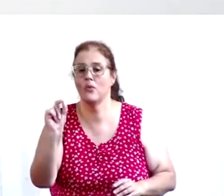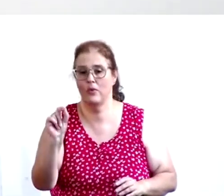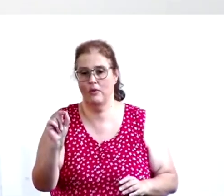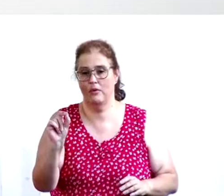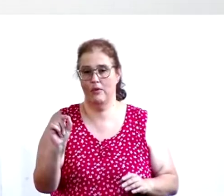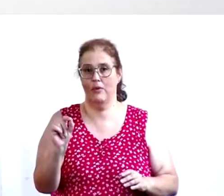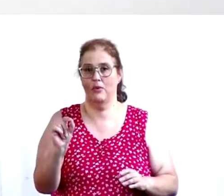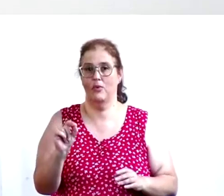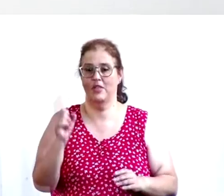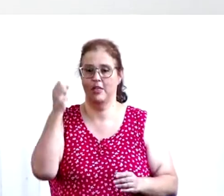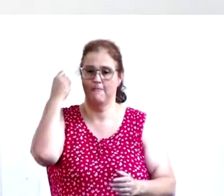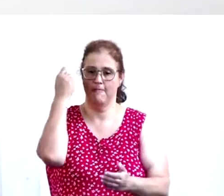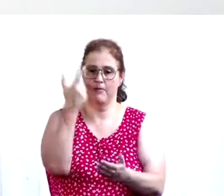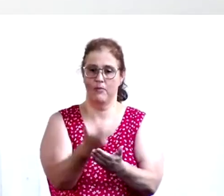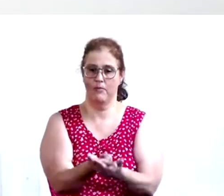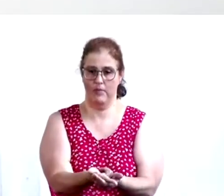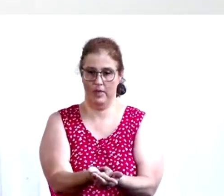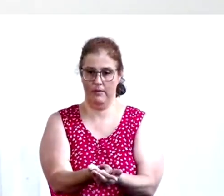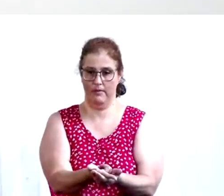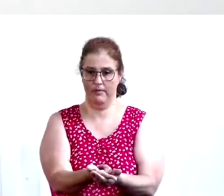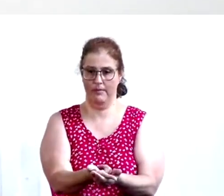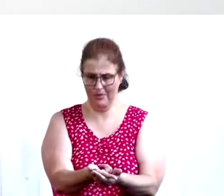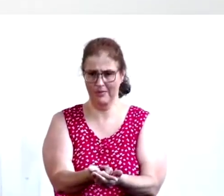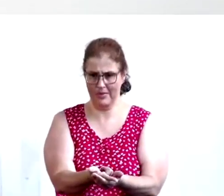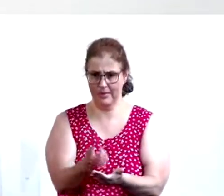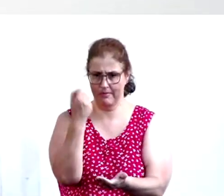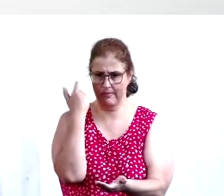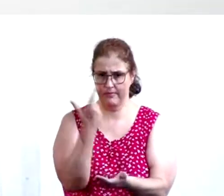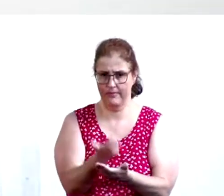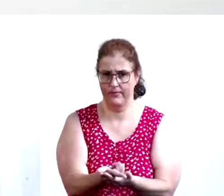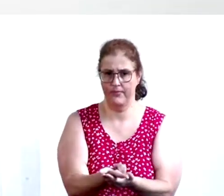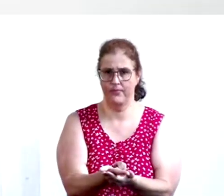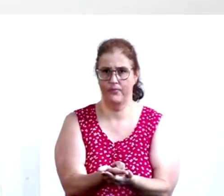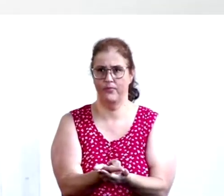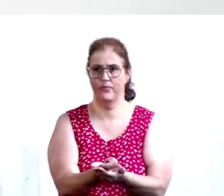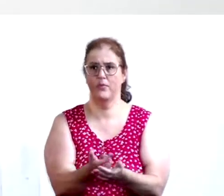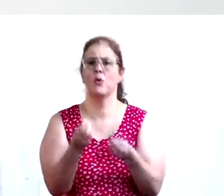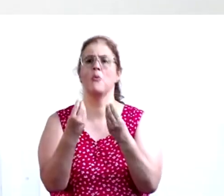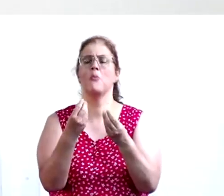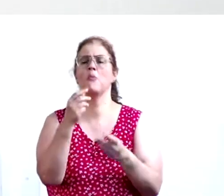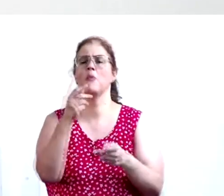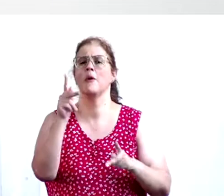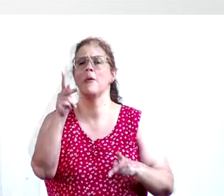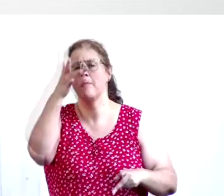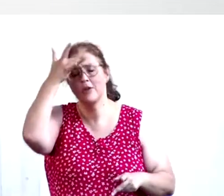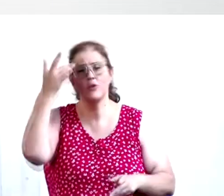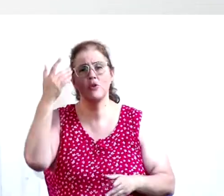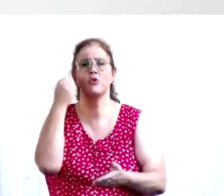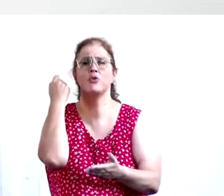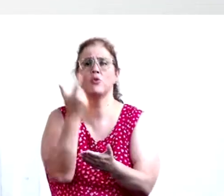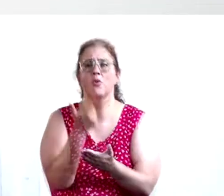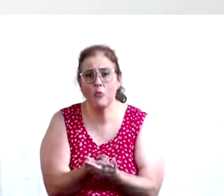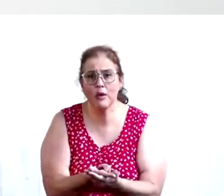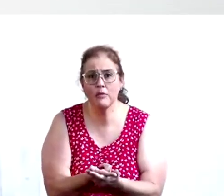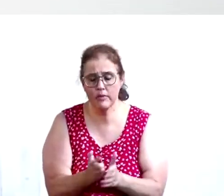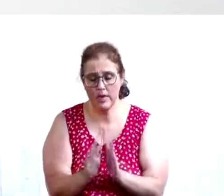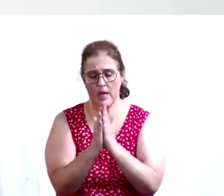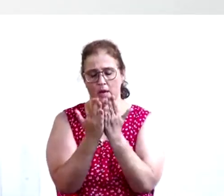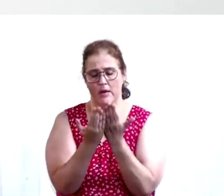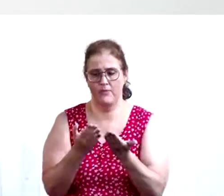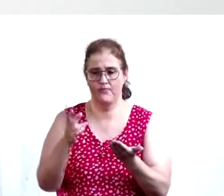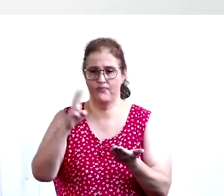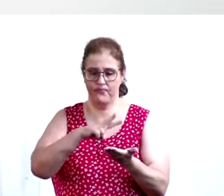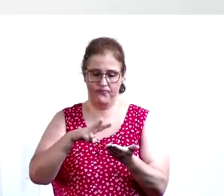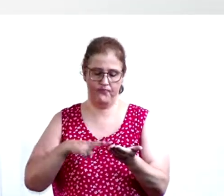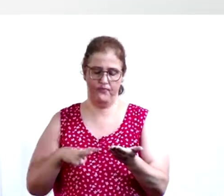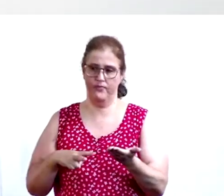ser comprado e então comissionado. Como é que nós somos comprados? Está escrito aqui na palavra de Deus,